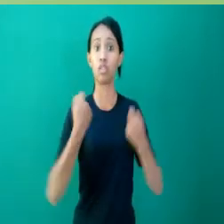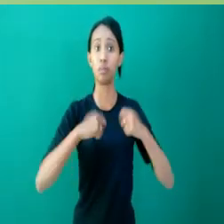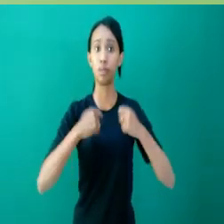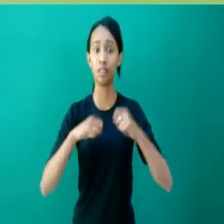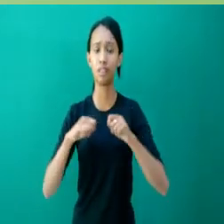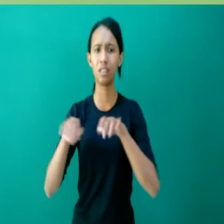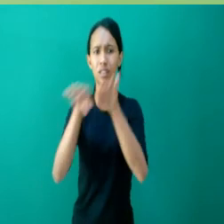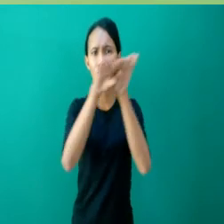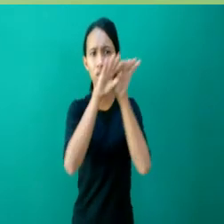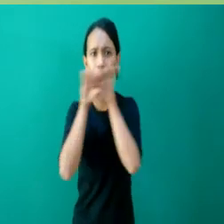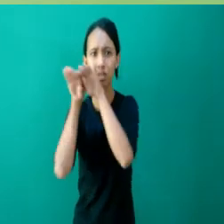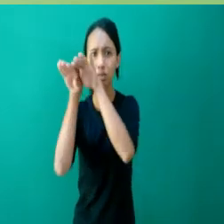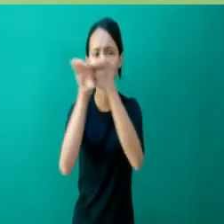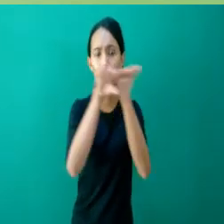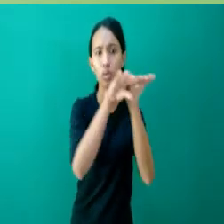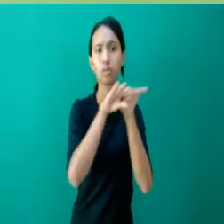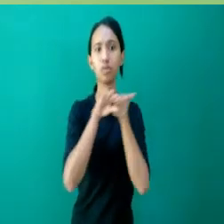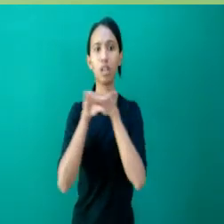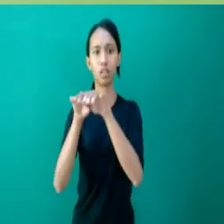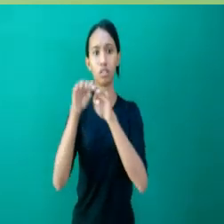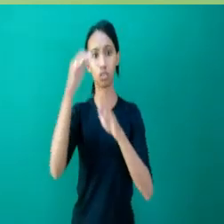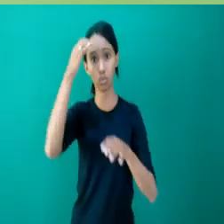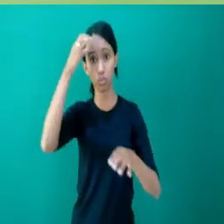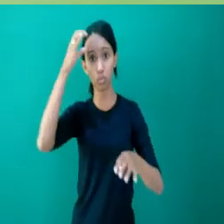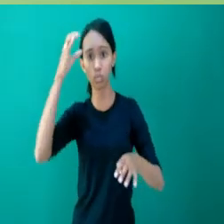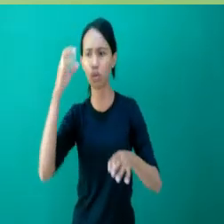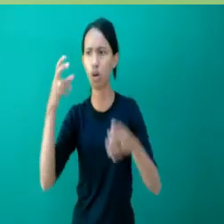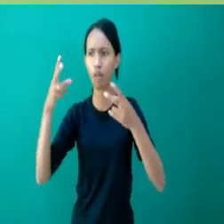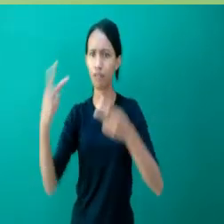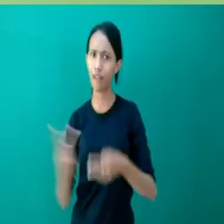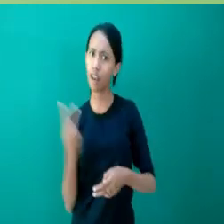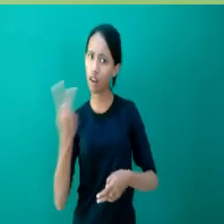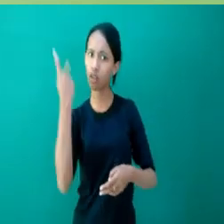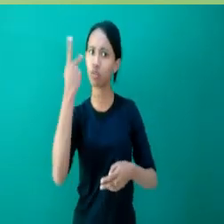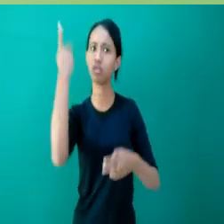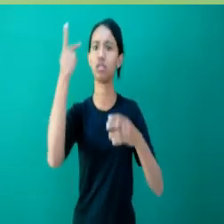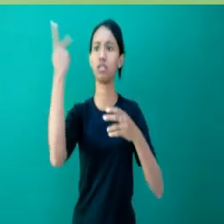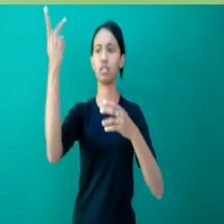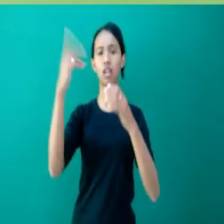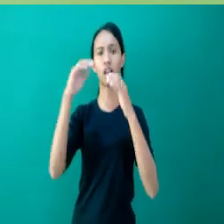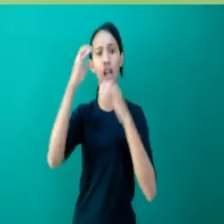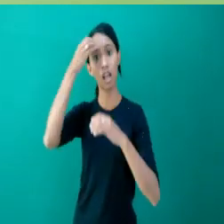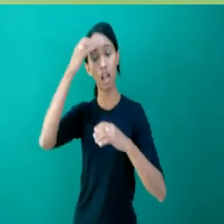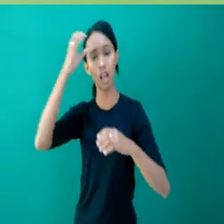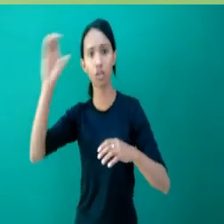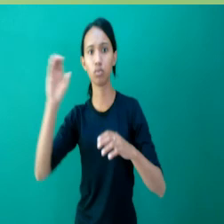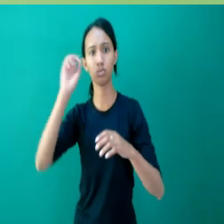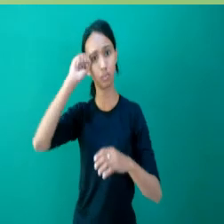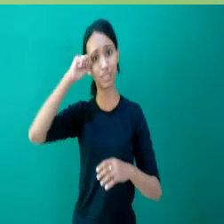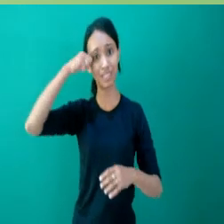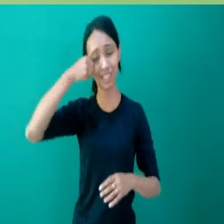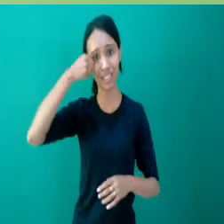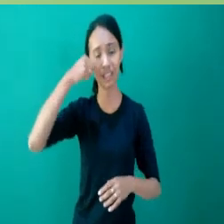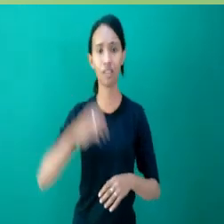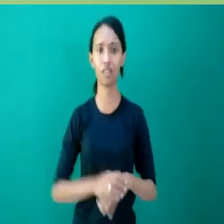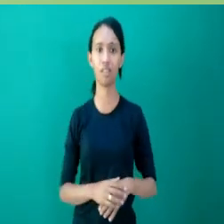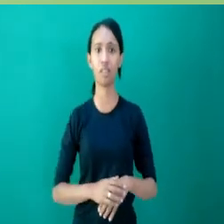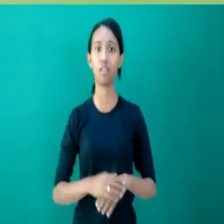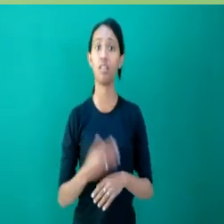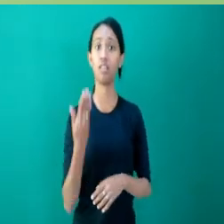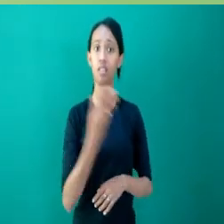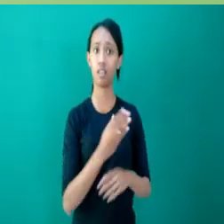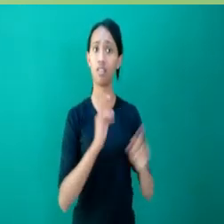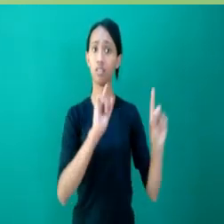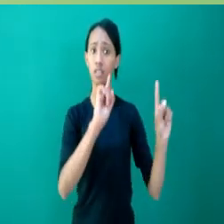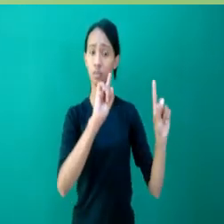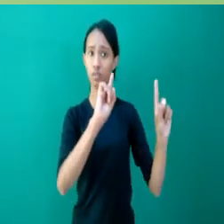equidade, a valorização da cultura negra, da visibilidade ao povo negro. E ele é totalmente averso à